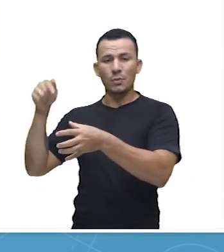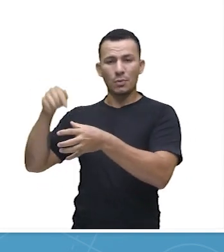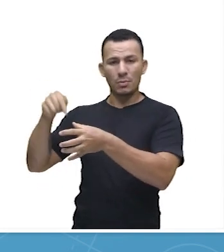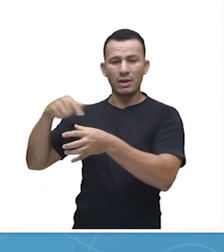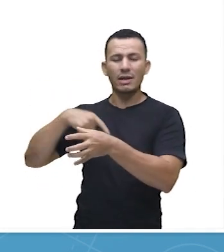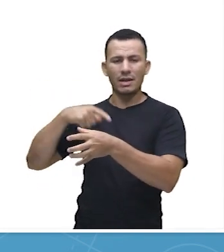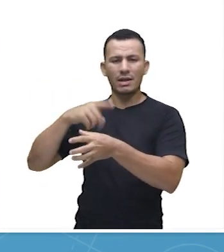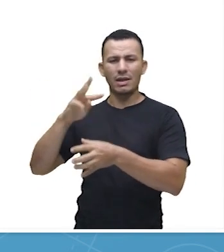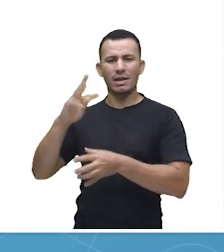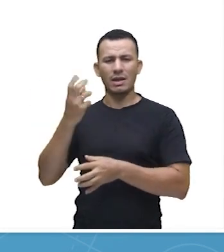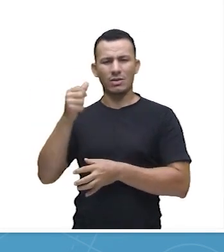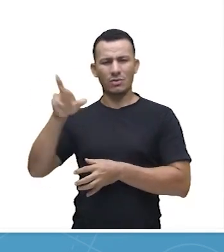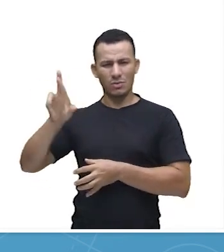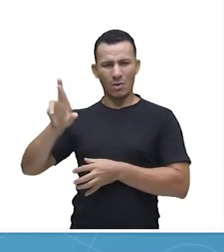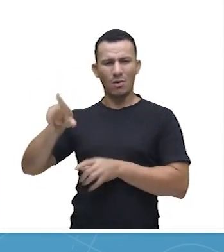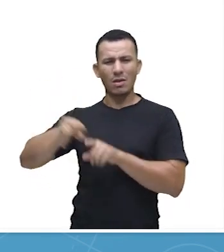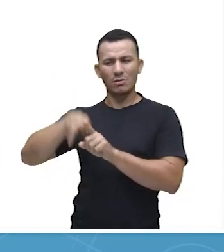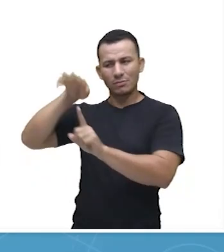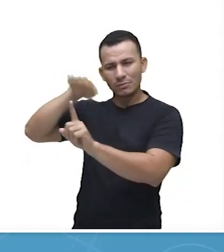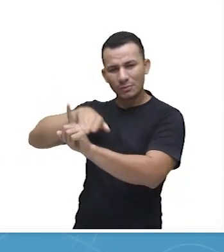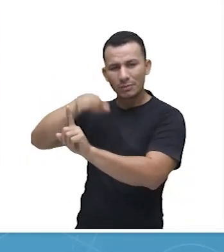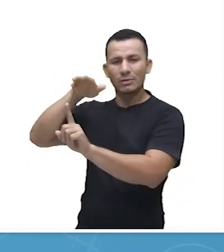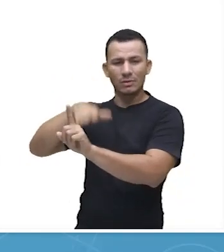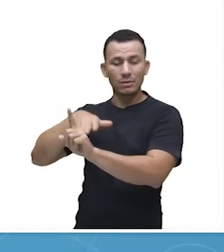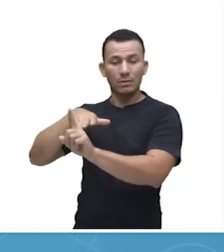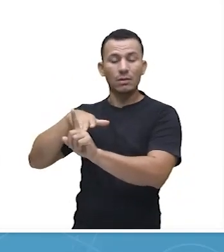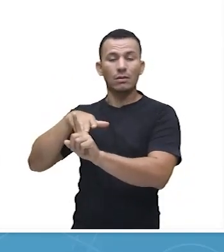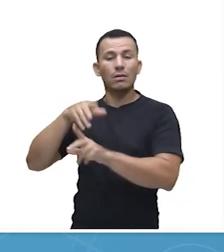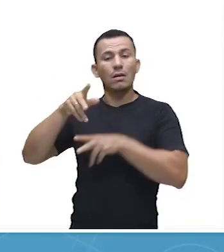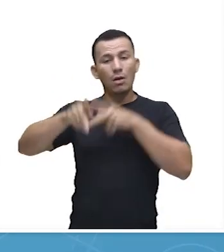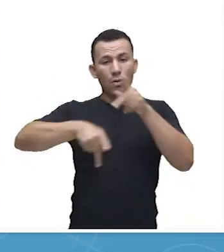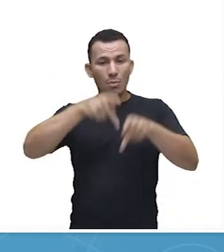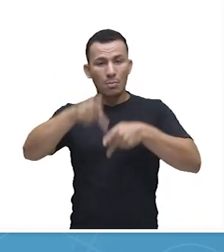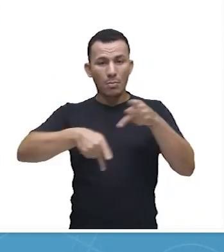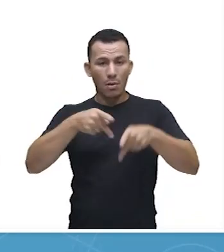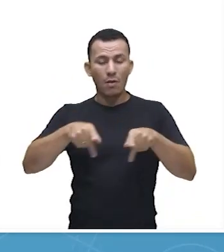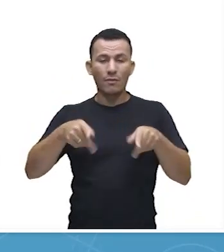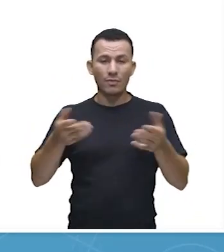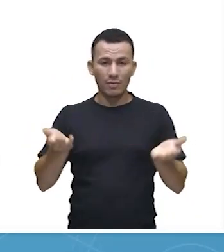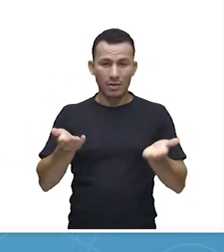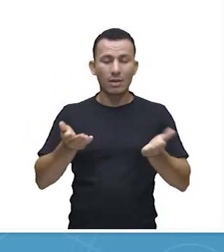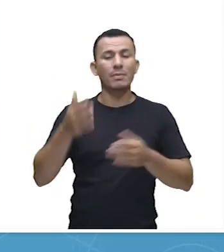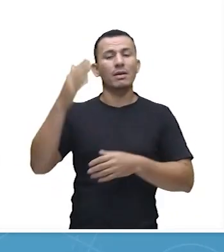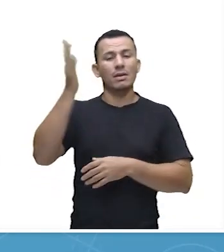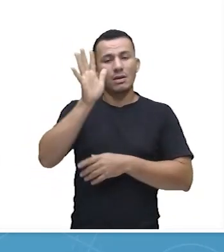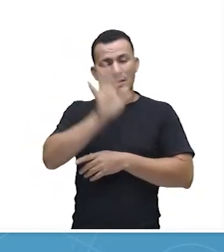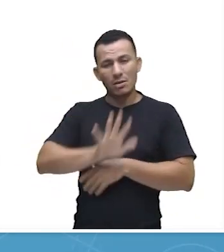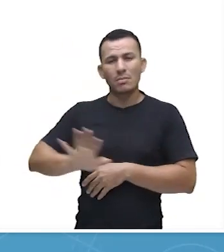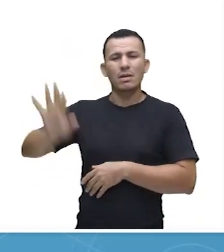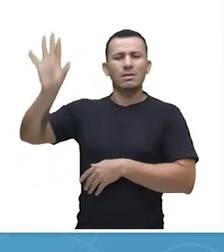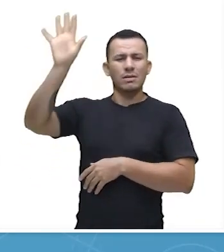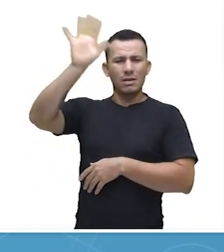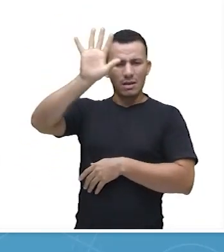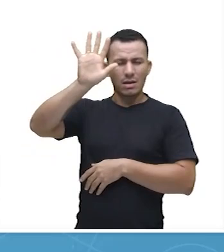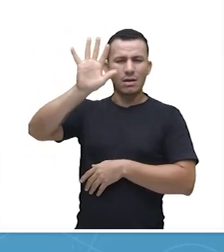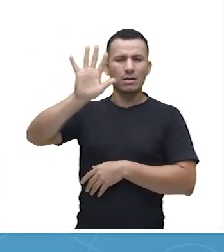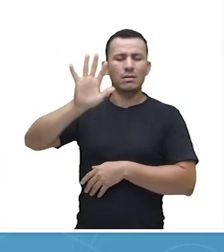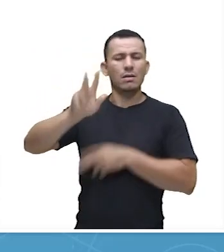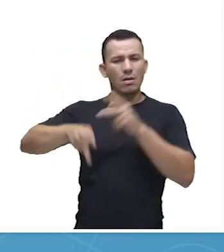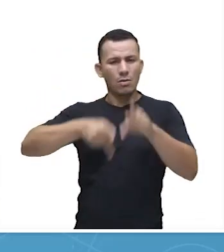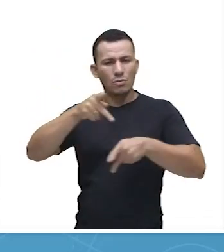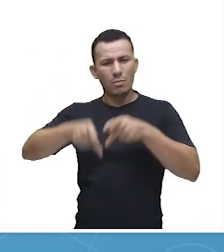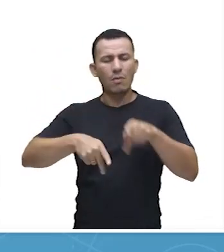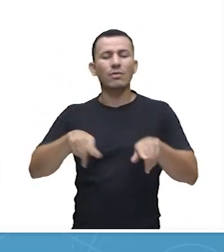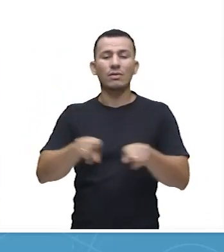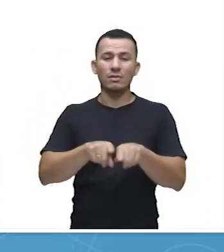e tantos outros, certamente, nossos povos primitivos aqui da nossa região brasileira e ao redor do mundo, todos os povos primitivos vão ter